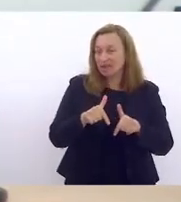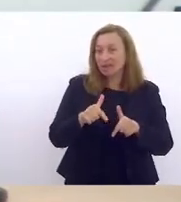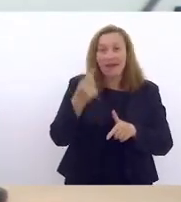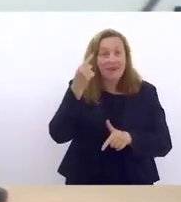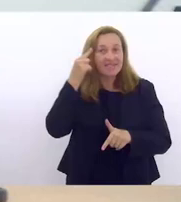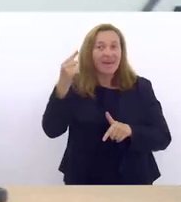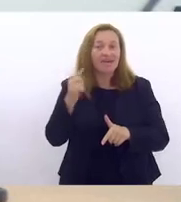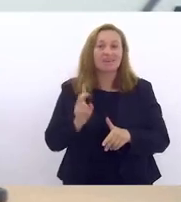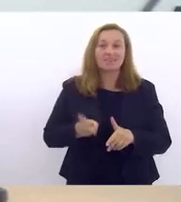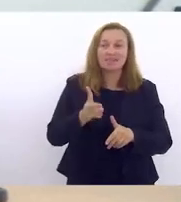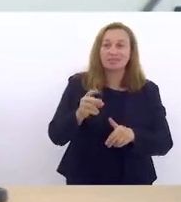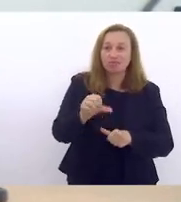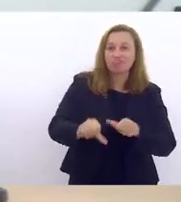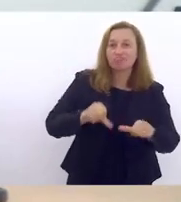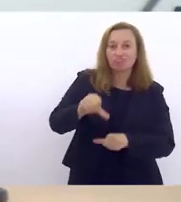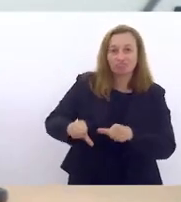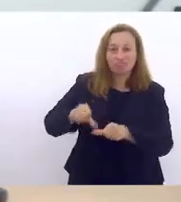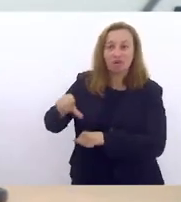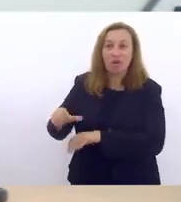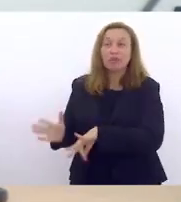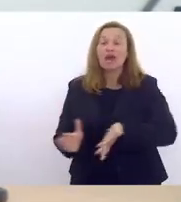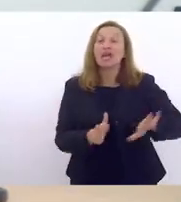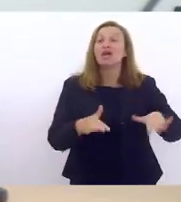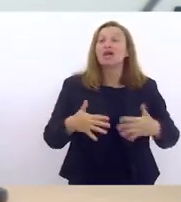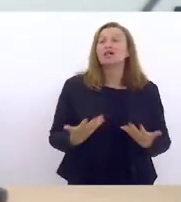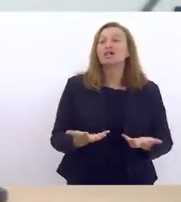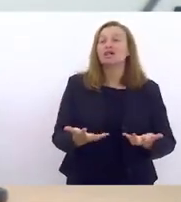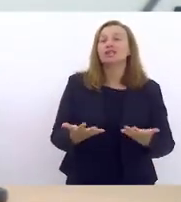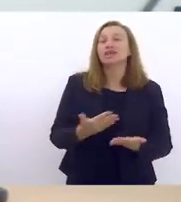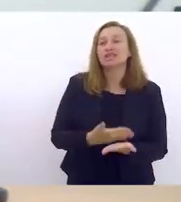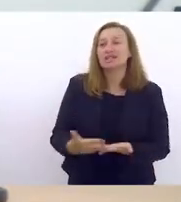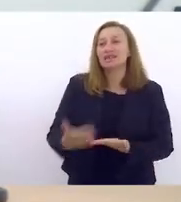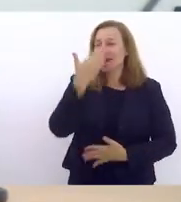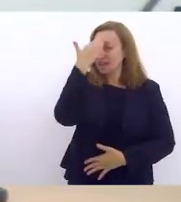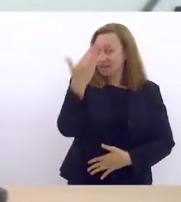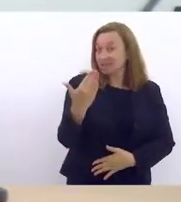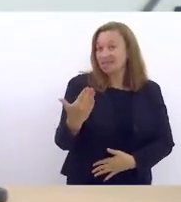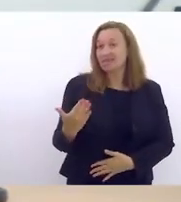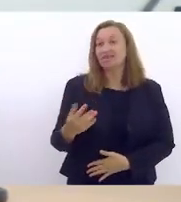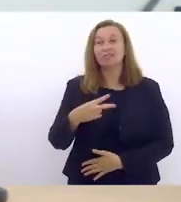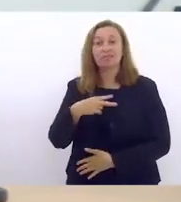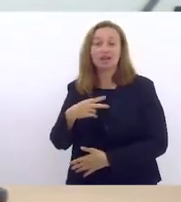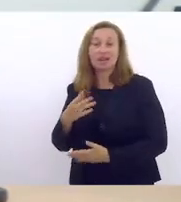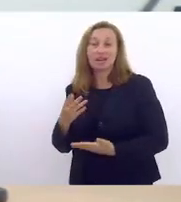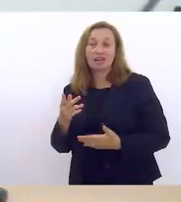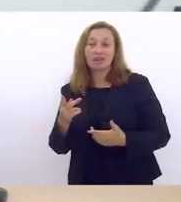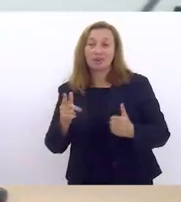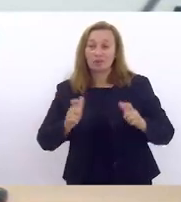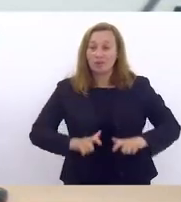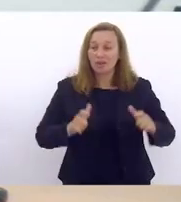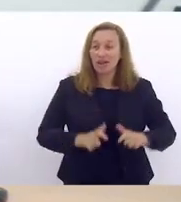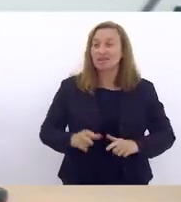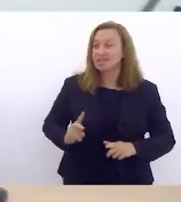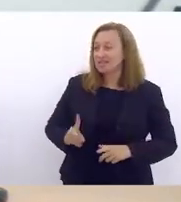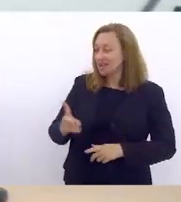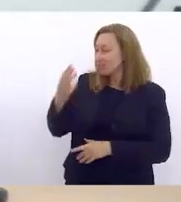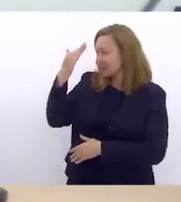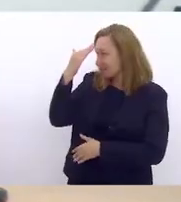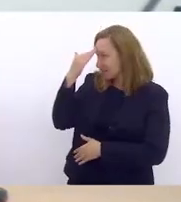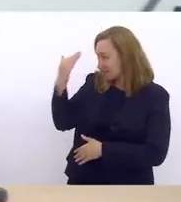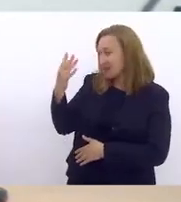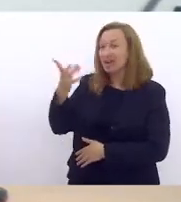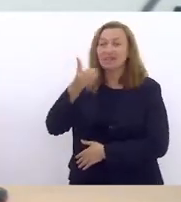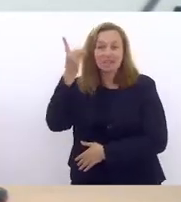lideranças. Eu queria começar agradecendo pelo espaço, mais uma vez, deputado. Somos sempre muito bem recebidas